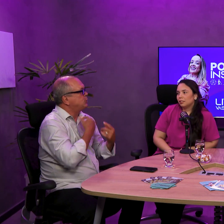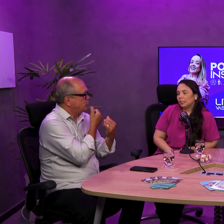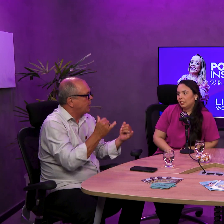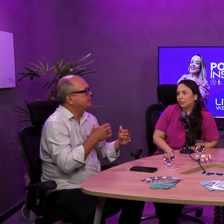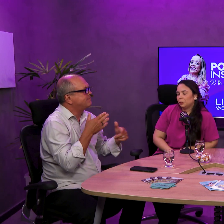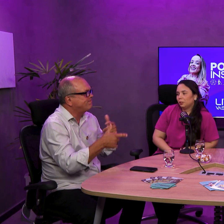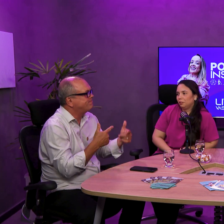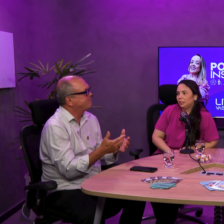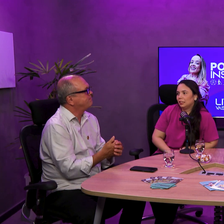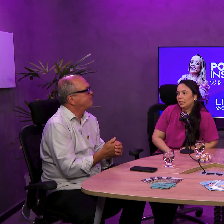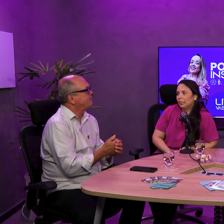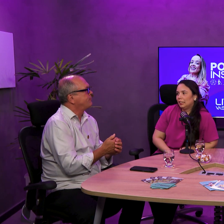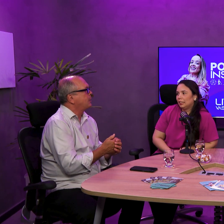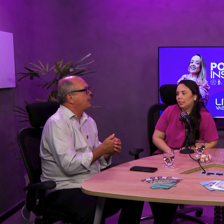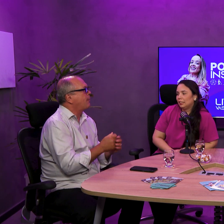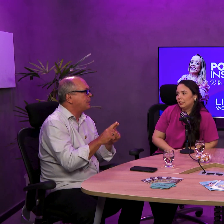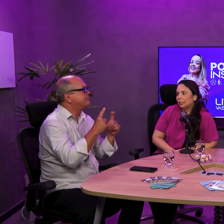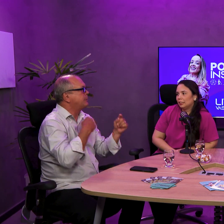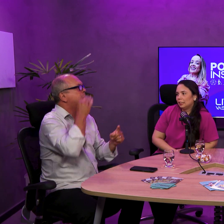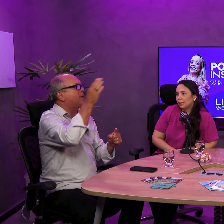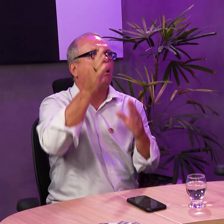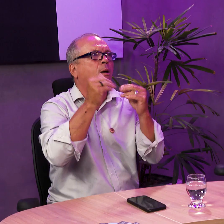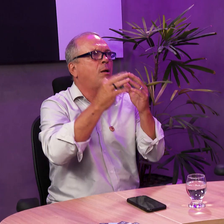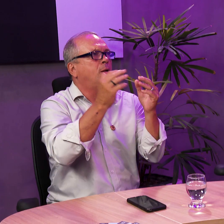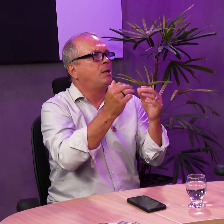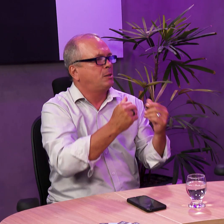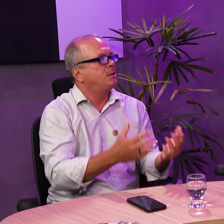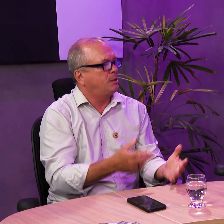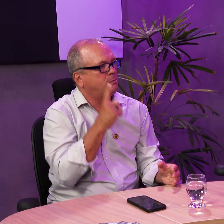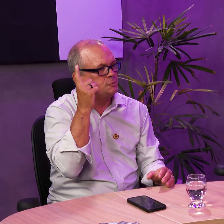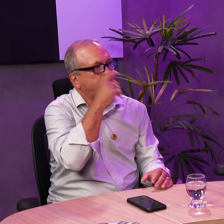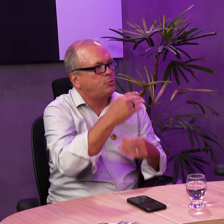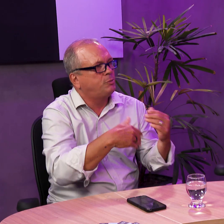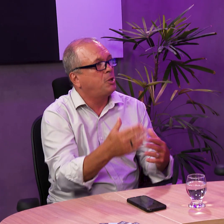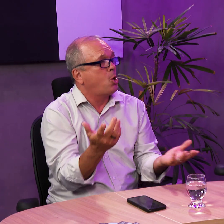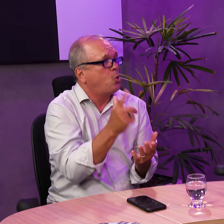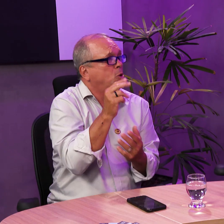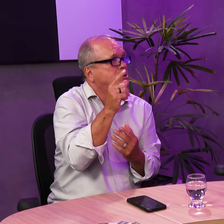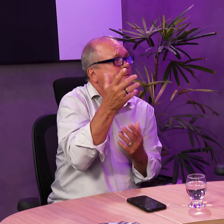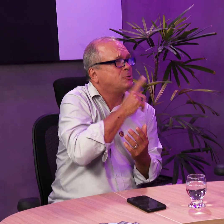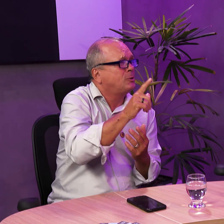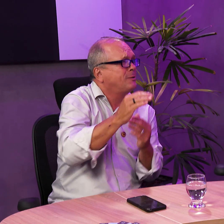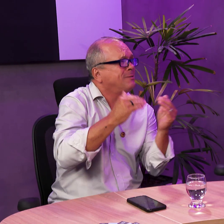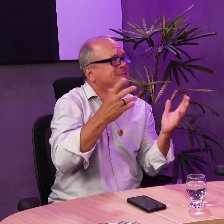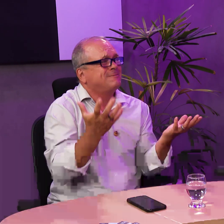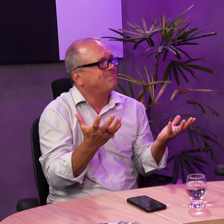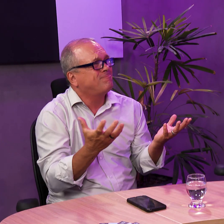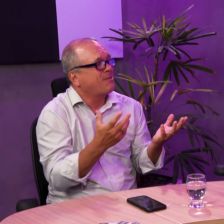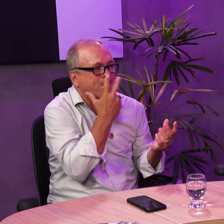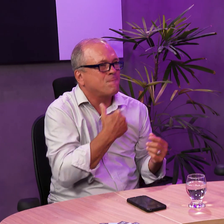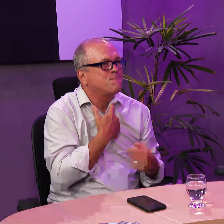Eu sinto, Livinha, que a minha virada de chave mesmo foi quando